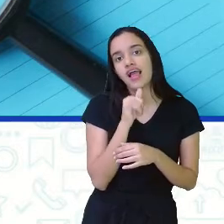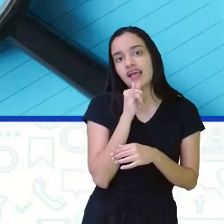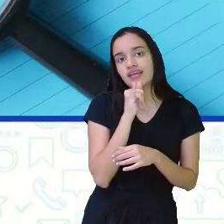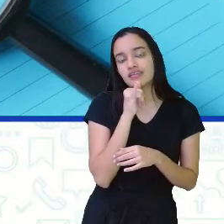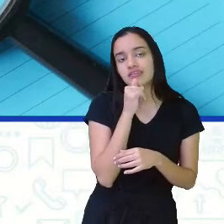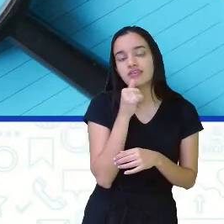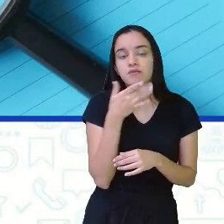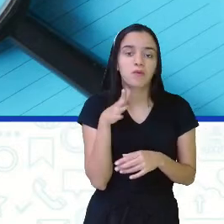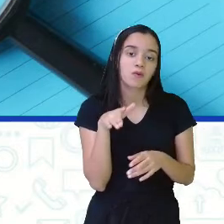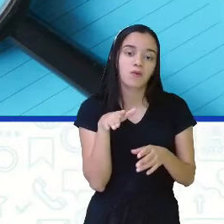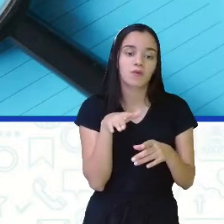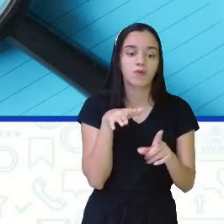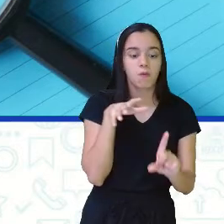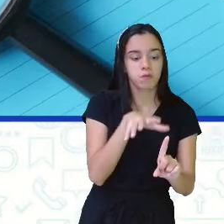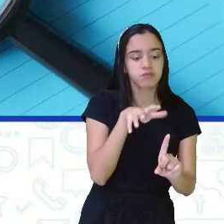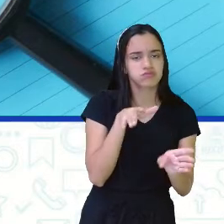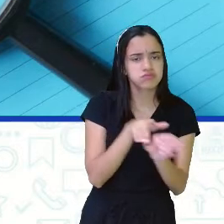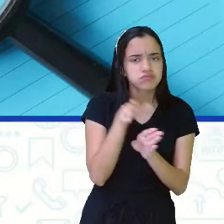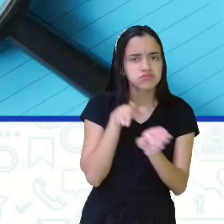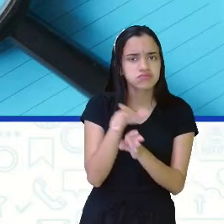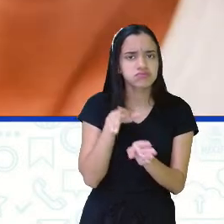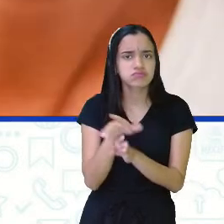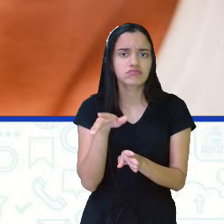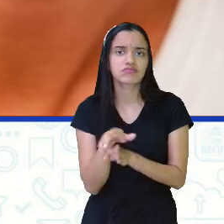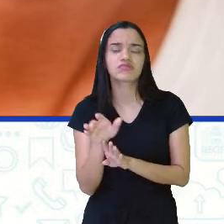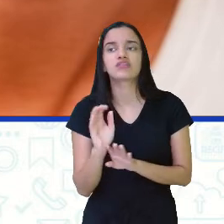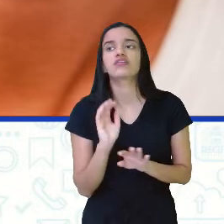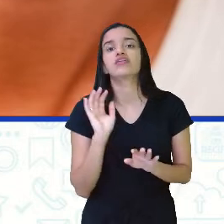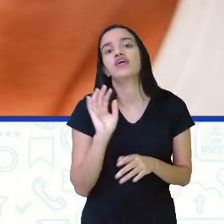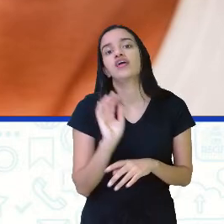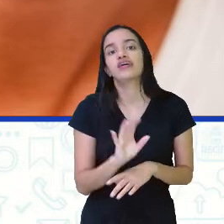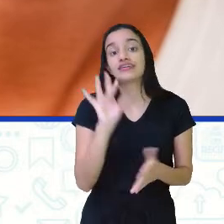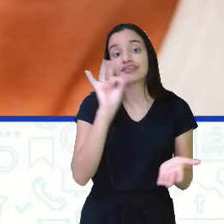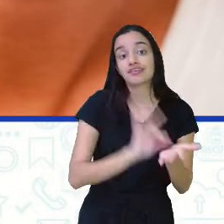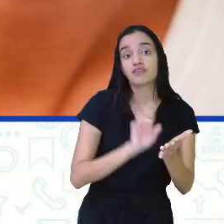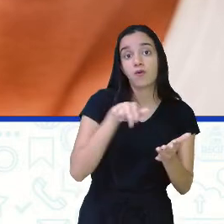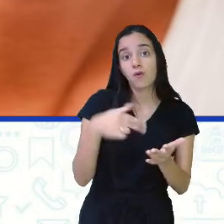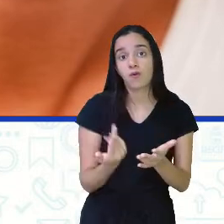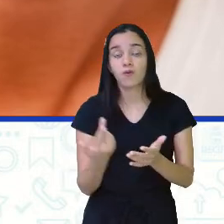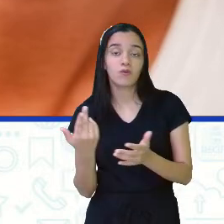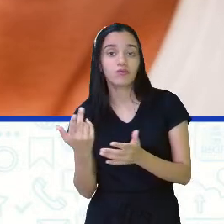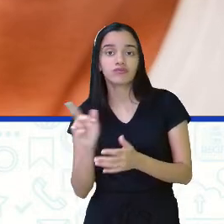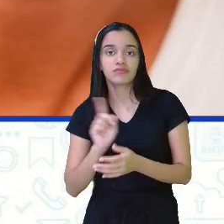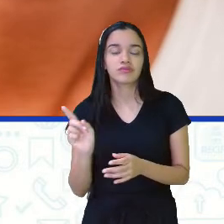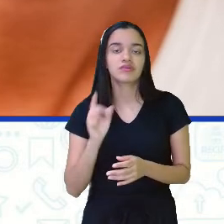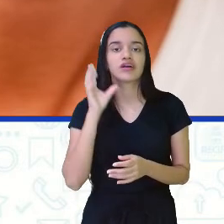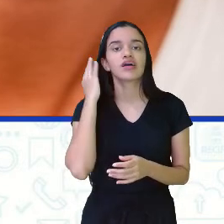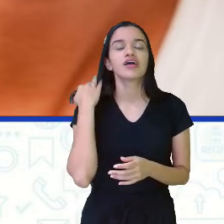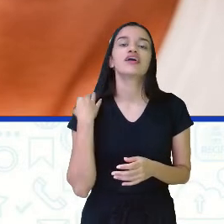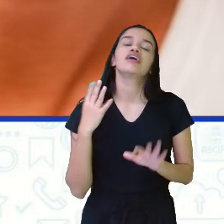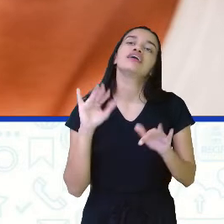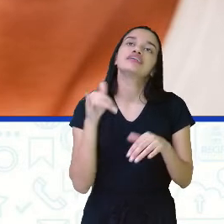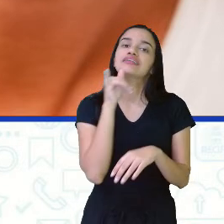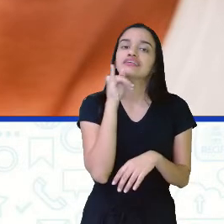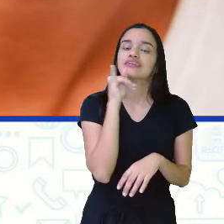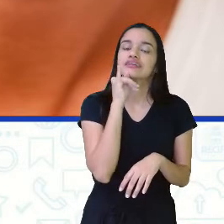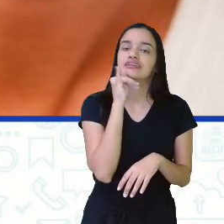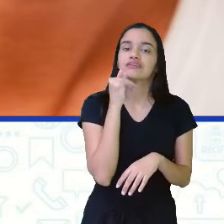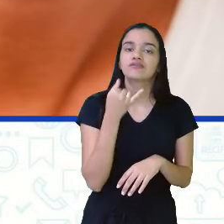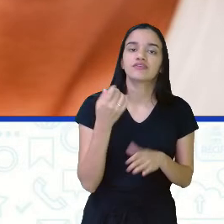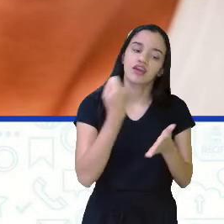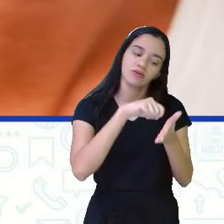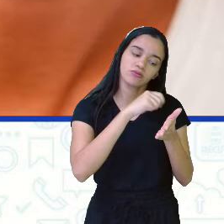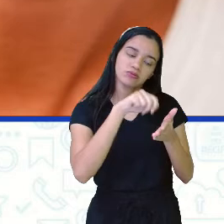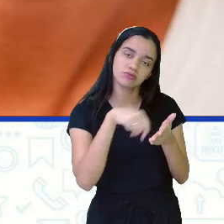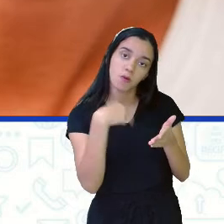Ou para convencer outra pessoa daquilo que se afirma ou nega. Ele é a expressão, seja oral ou